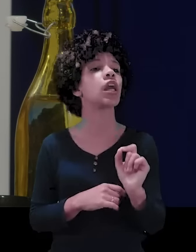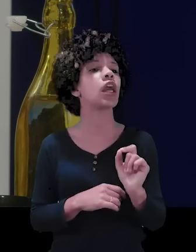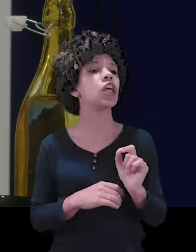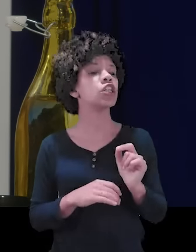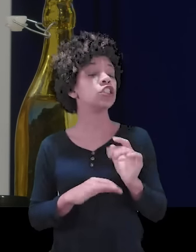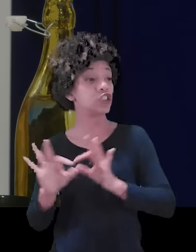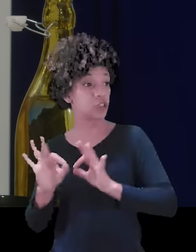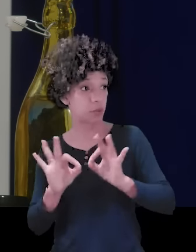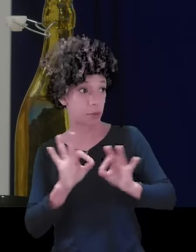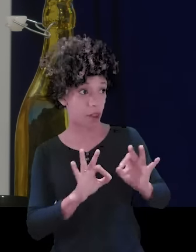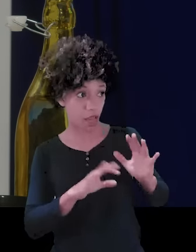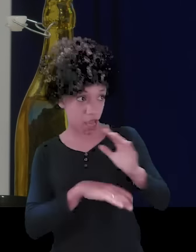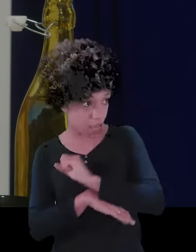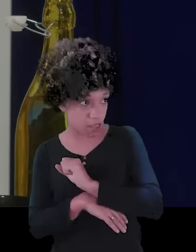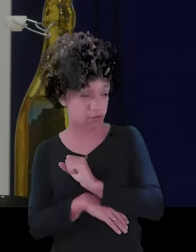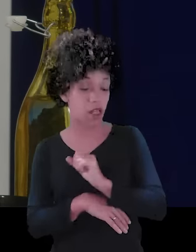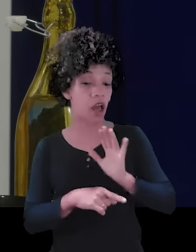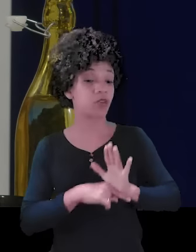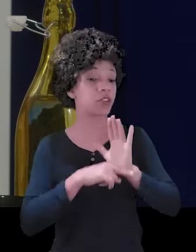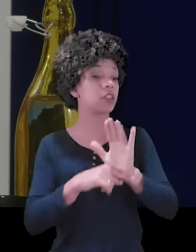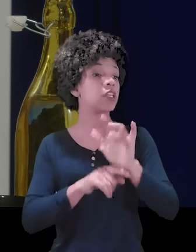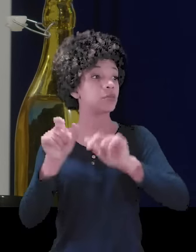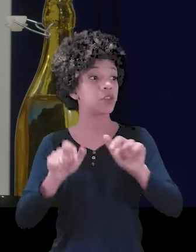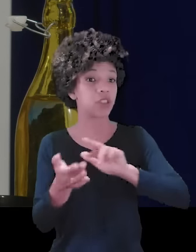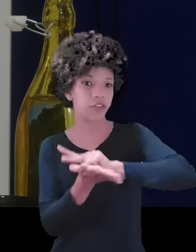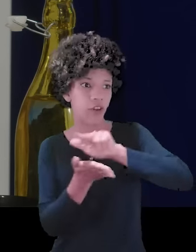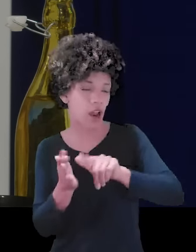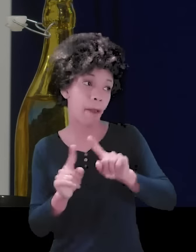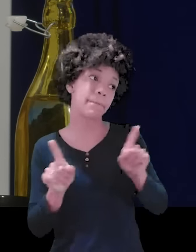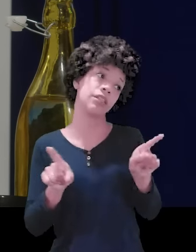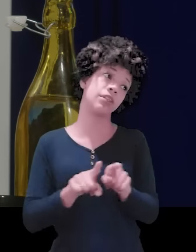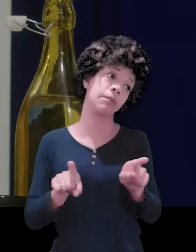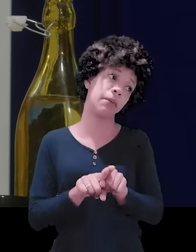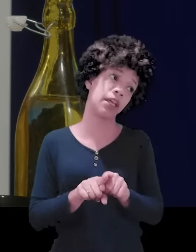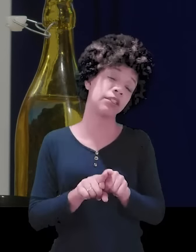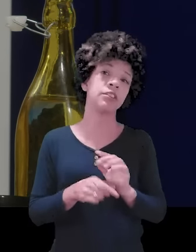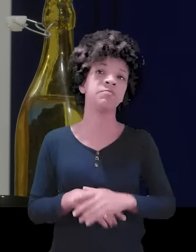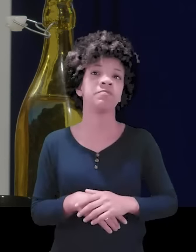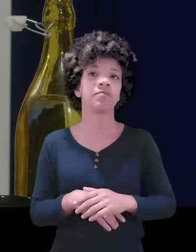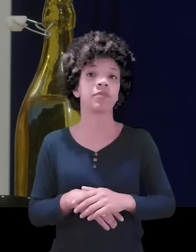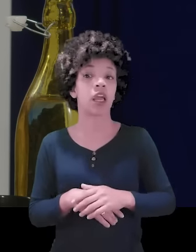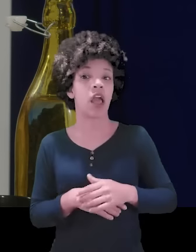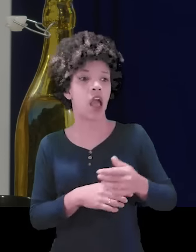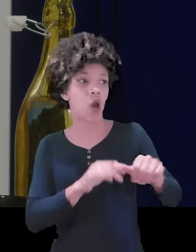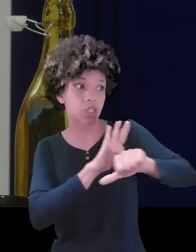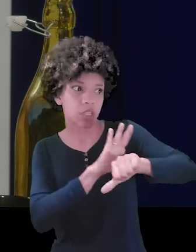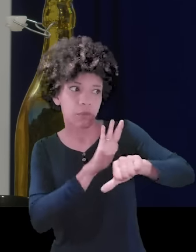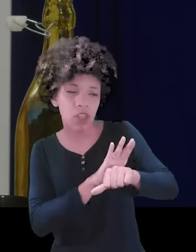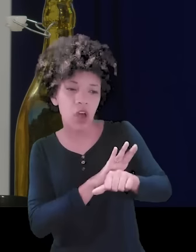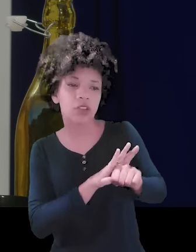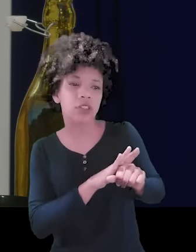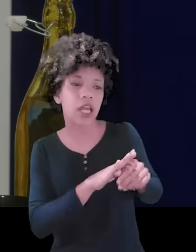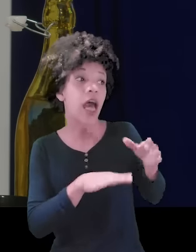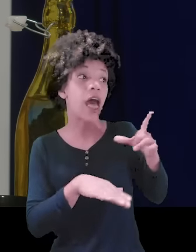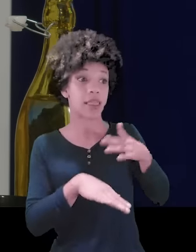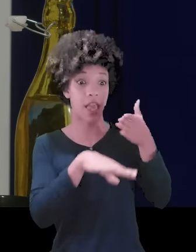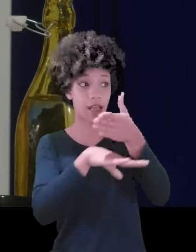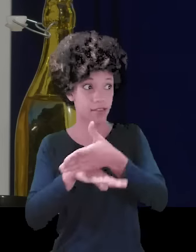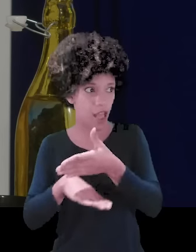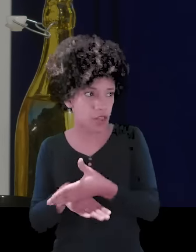mobilidade é auxiliou as pessoas e muitas coisas mas também auxiliou os criminosos e muitas coisas